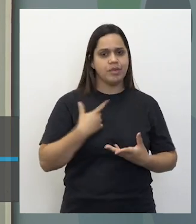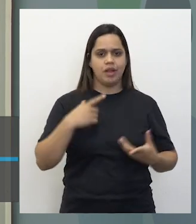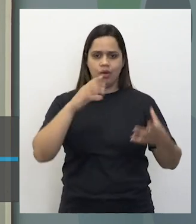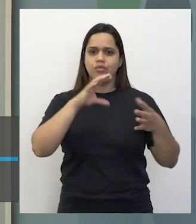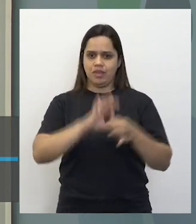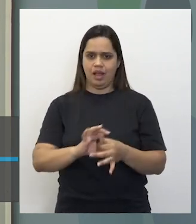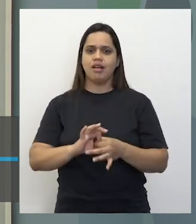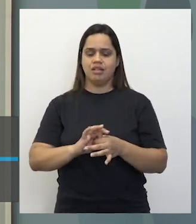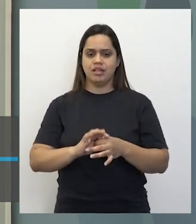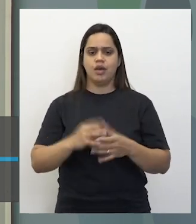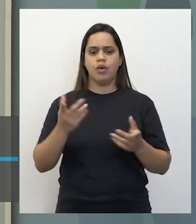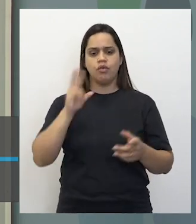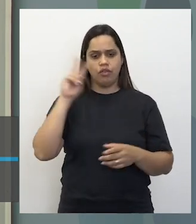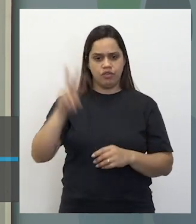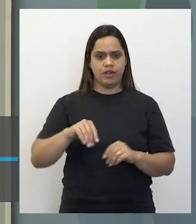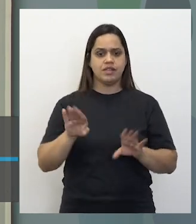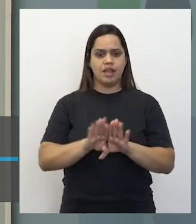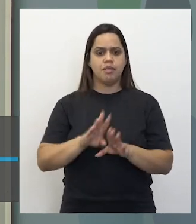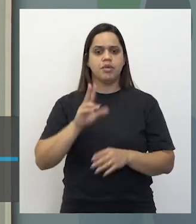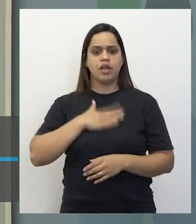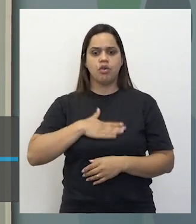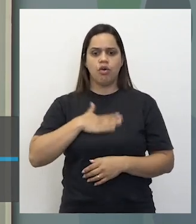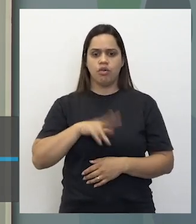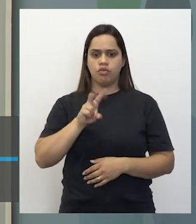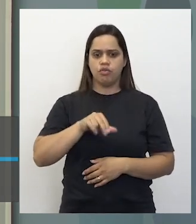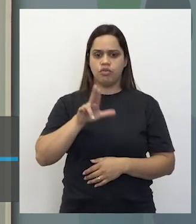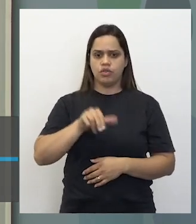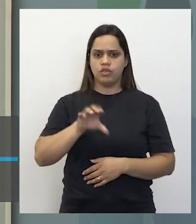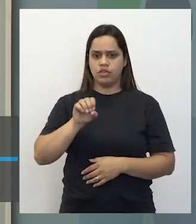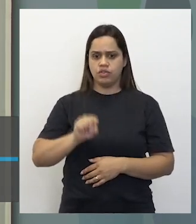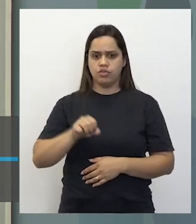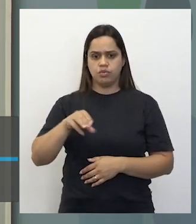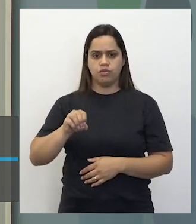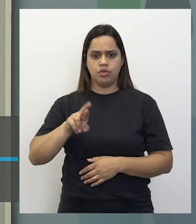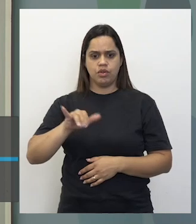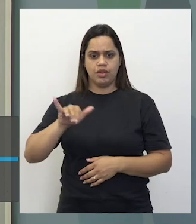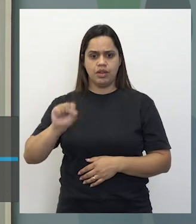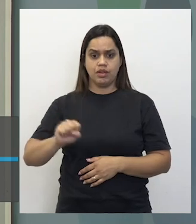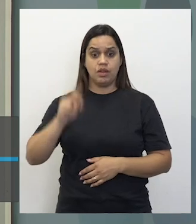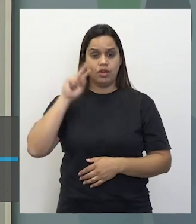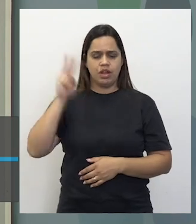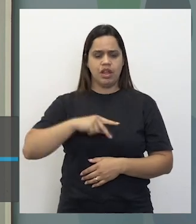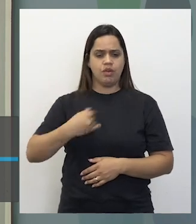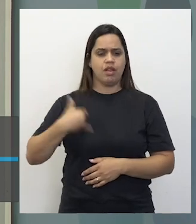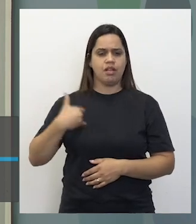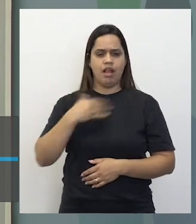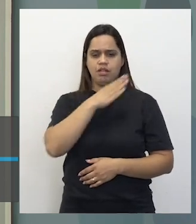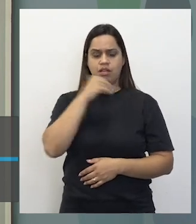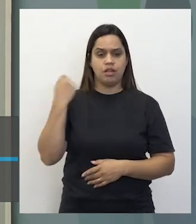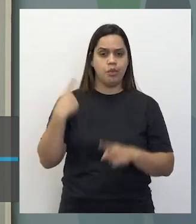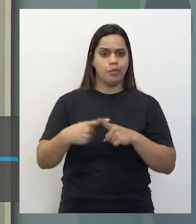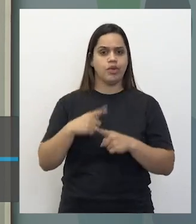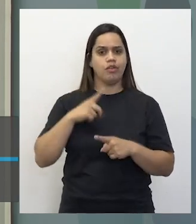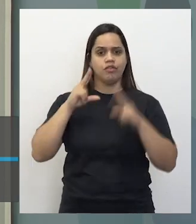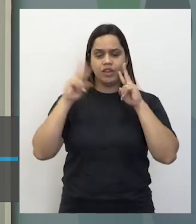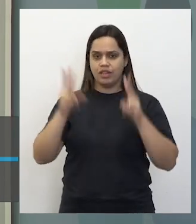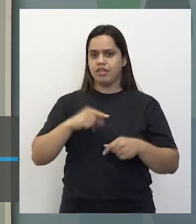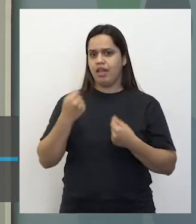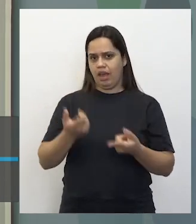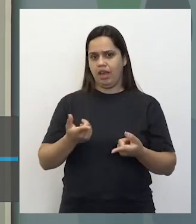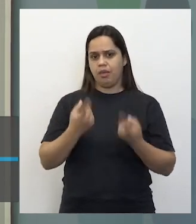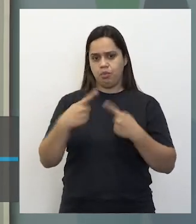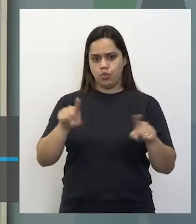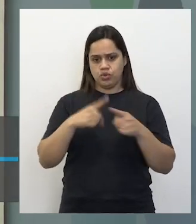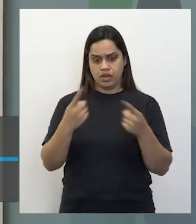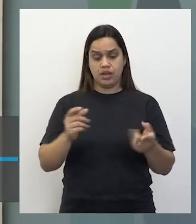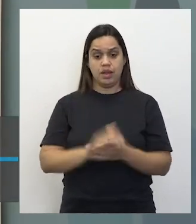contexto histórico. Eu fui Vinícius de Moraes mesmo, eu era adolescente, me apaixonei por Vinícius de Moraes, tanto porque a musicalidade. Eu vou até com quem falou de